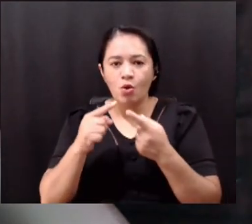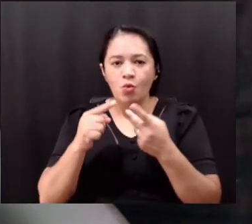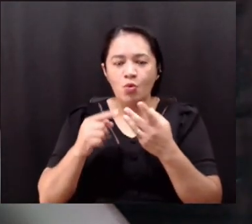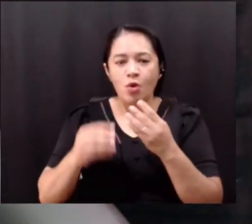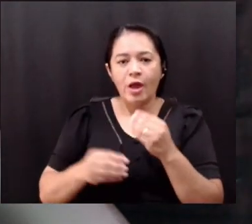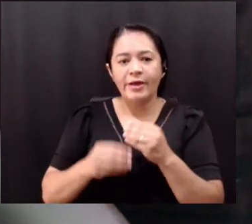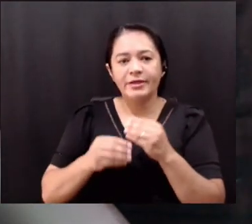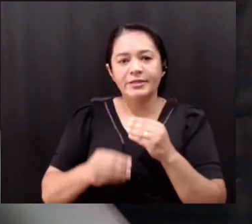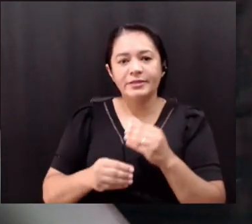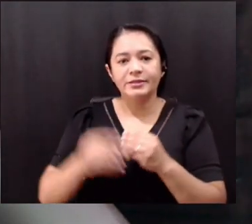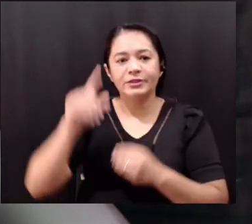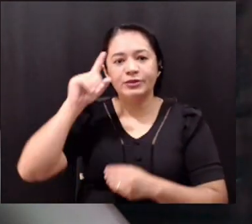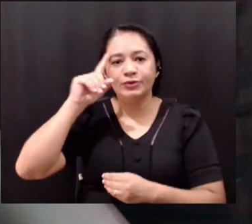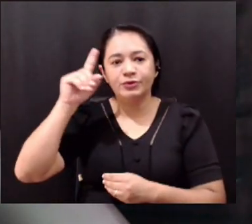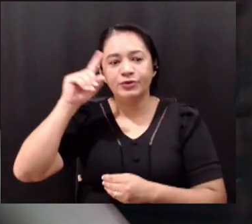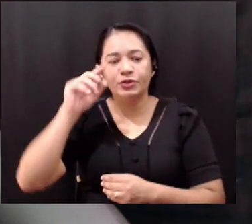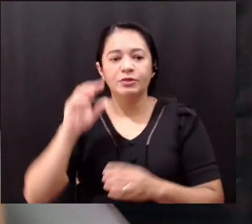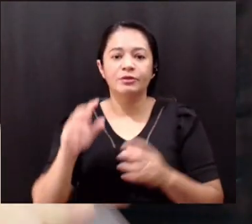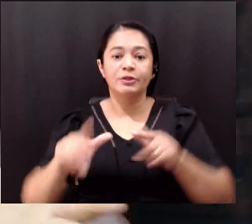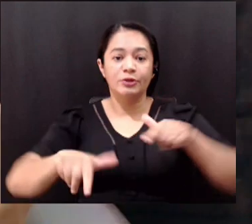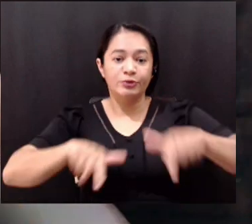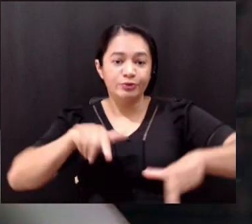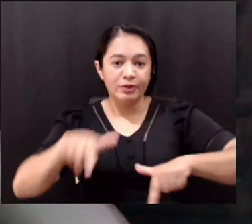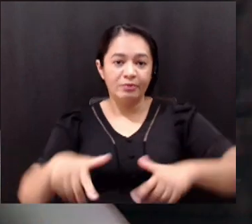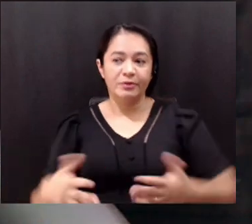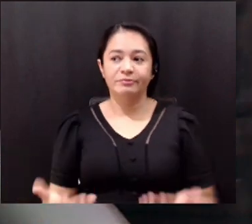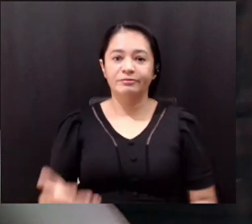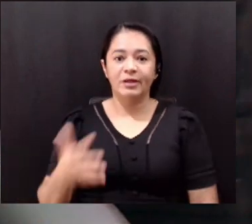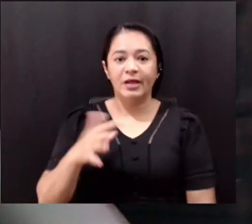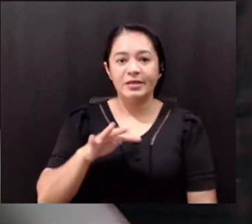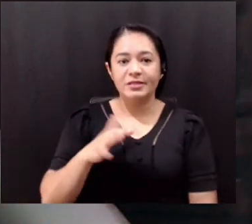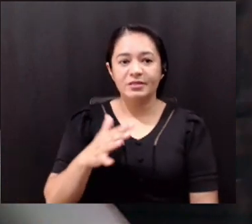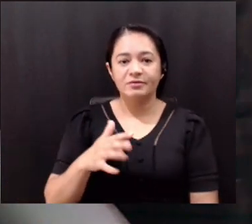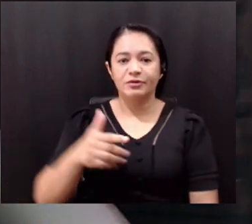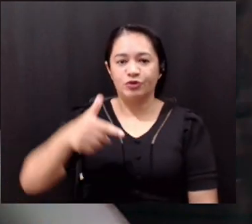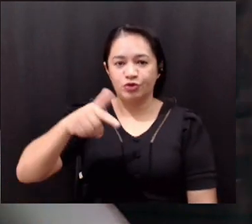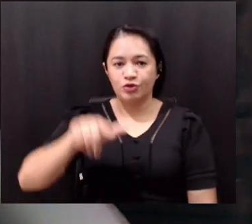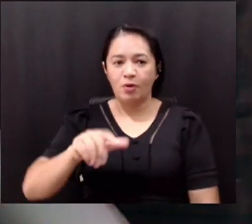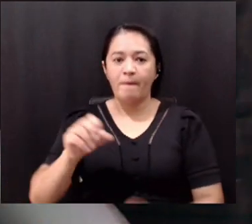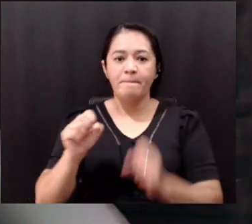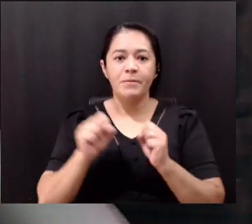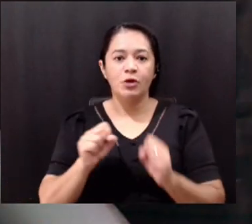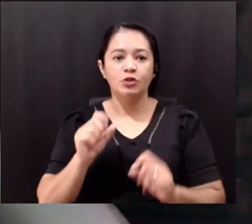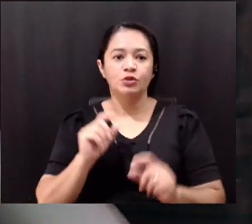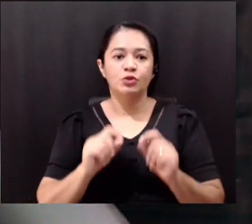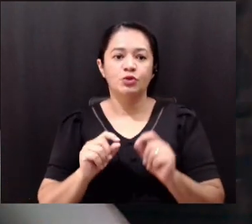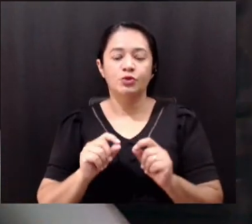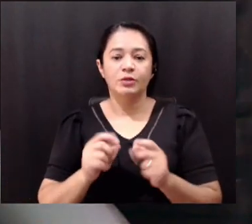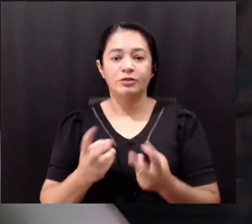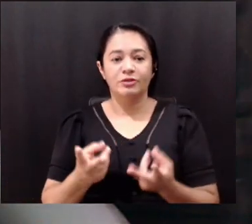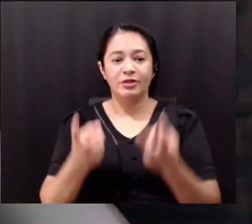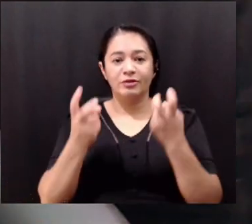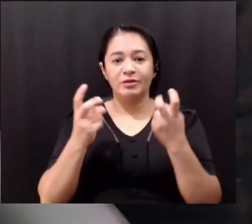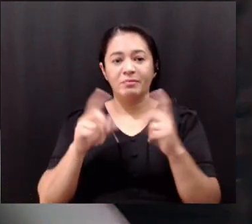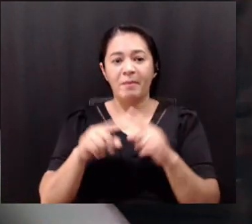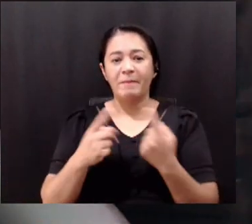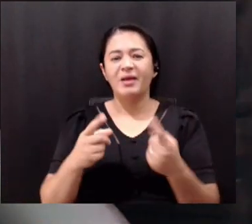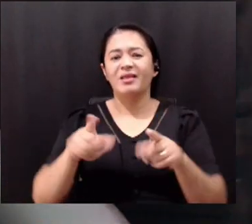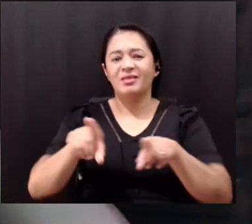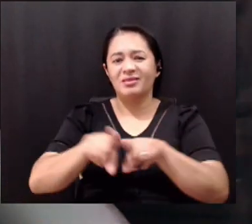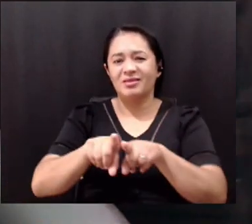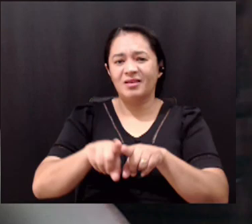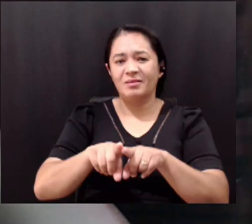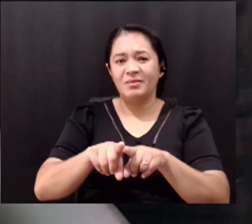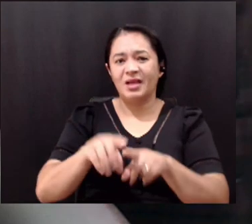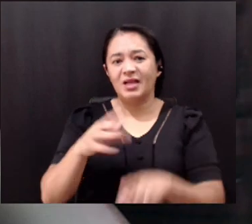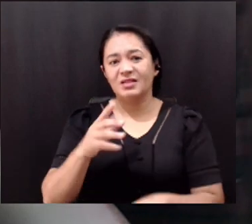se trata de trabalho. Às vezes, de novo, isso pode ter uma função de reconhecimento, mas isso também pode ser uma fuga. Às Uhum. vezes